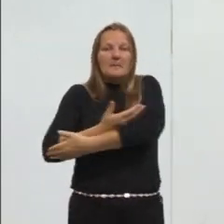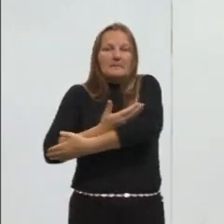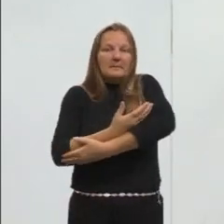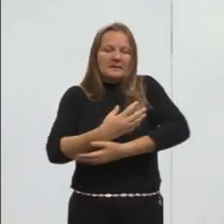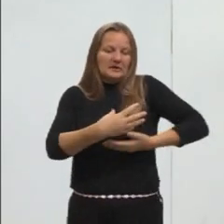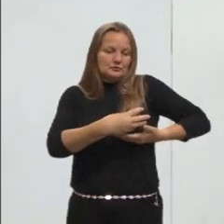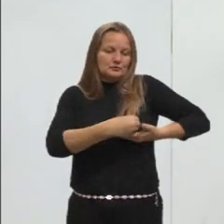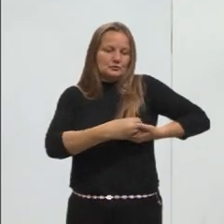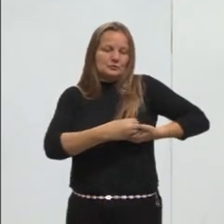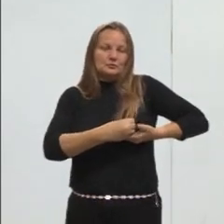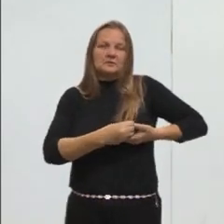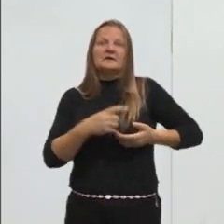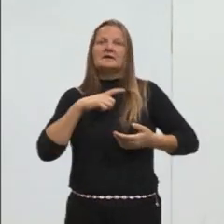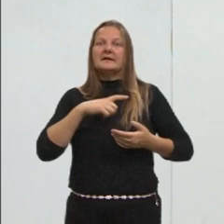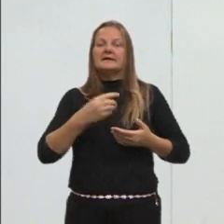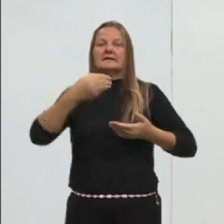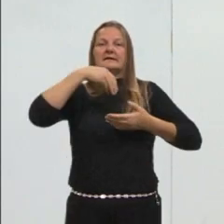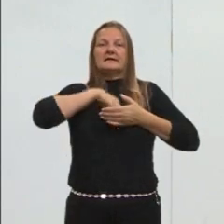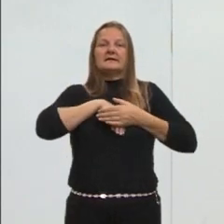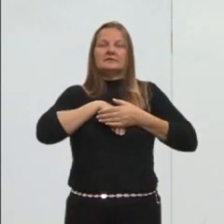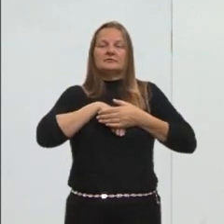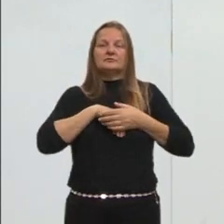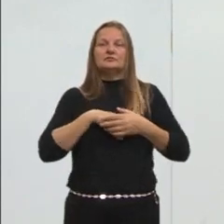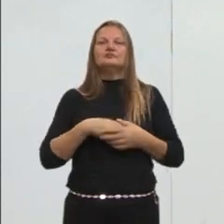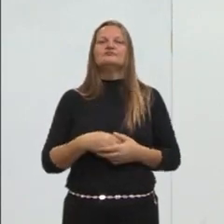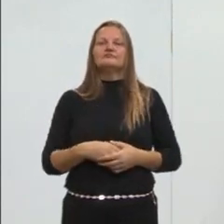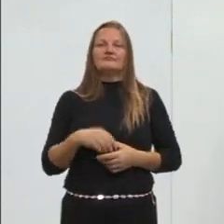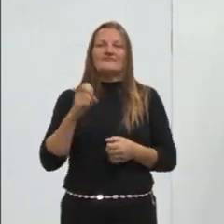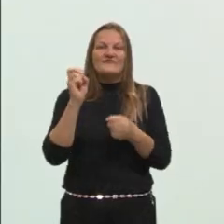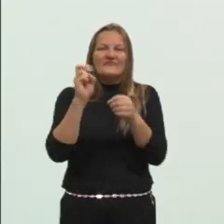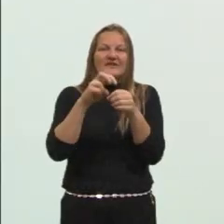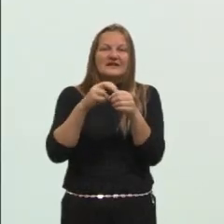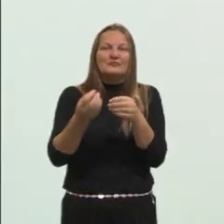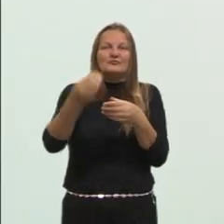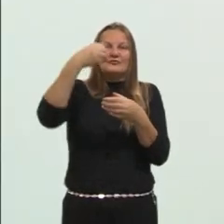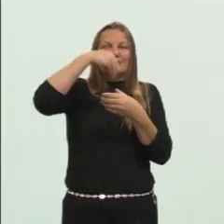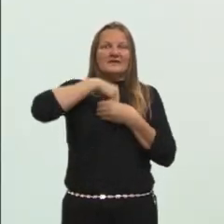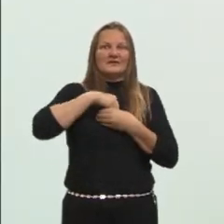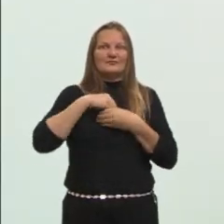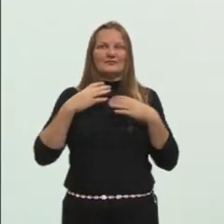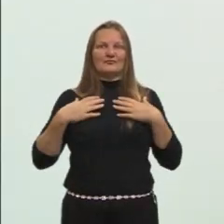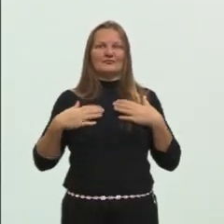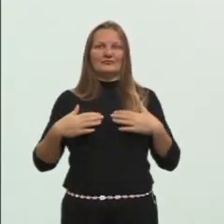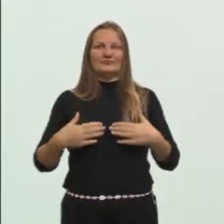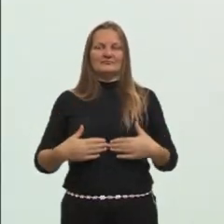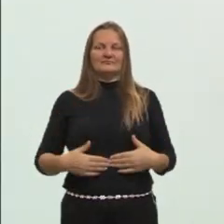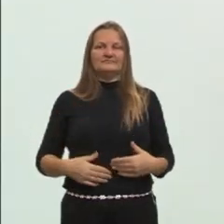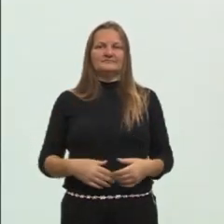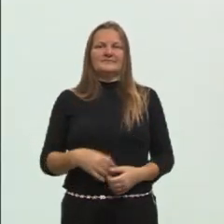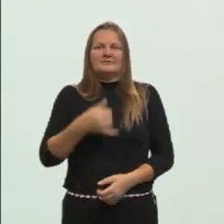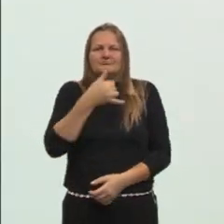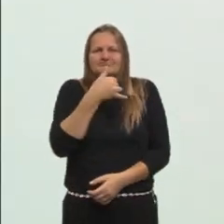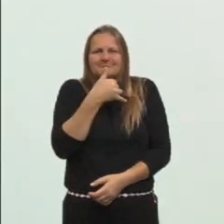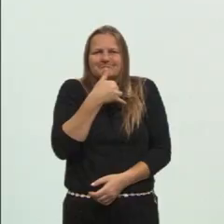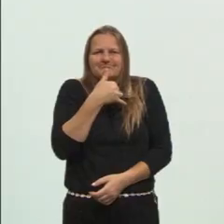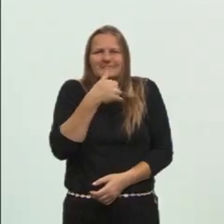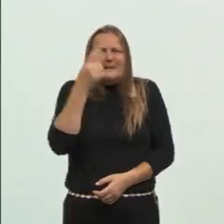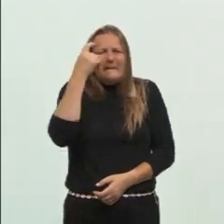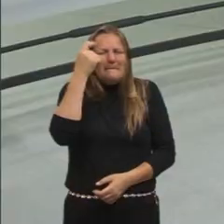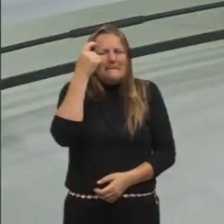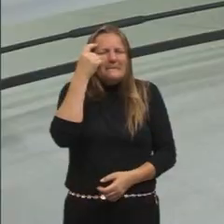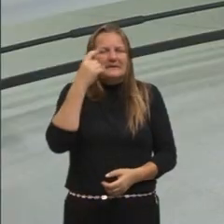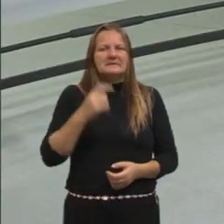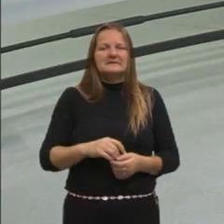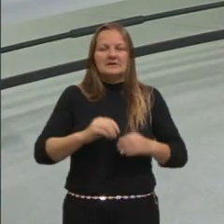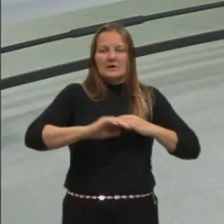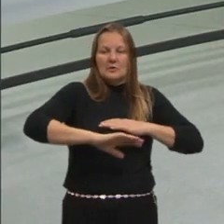e resíduo de pesticida que pode ter vindo ter uma composição infelizmente daí a pessoa pensar mas tá lá